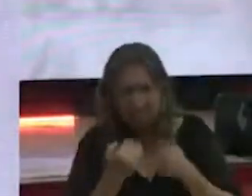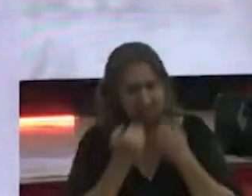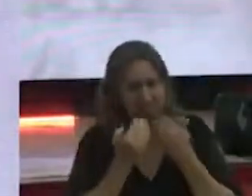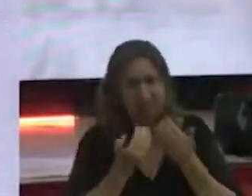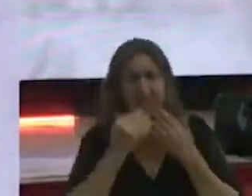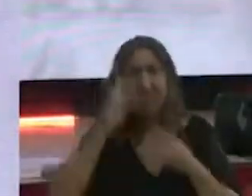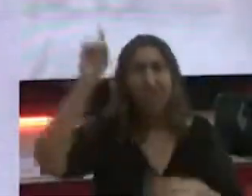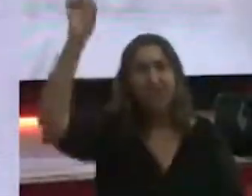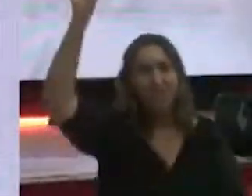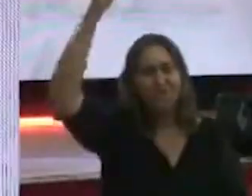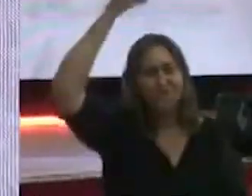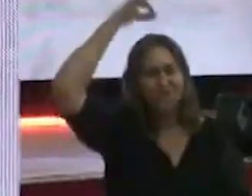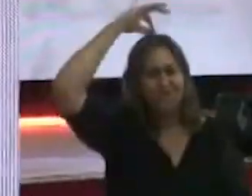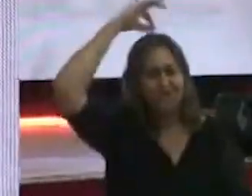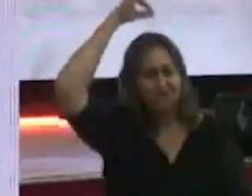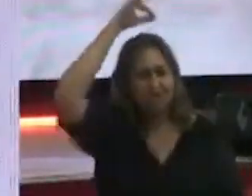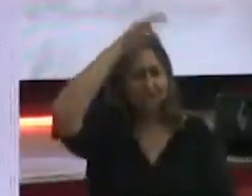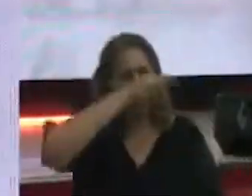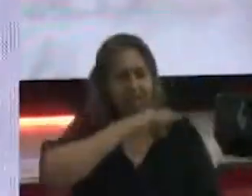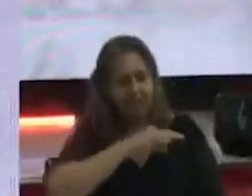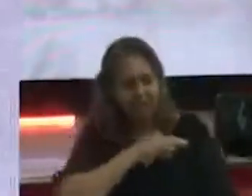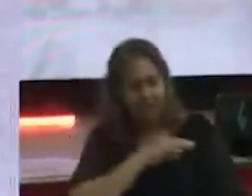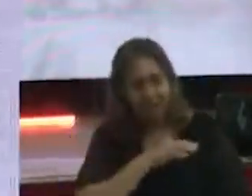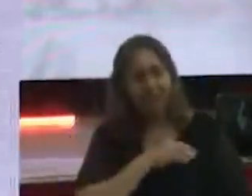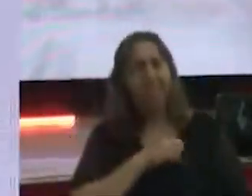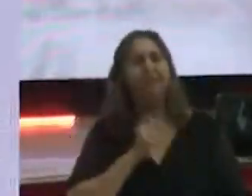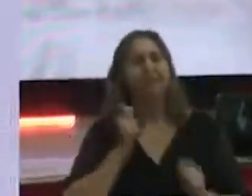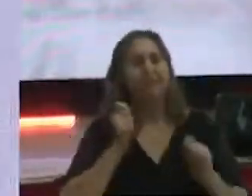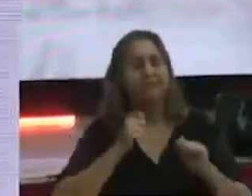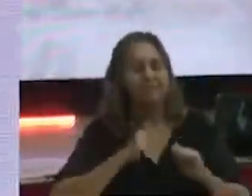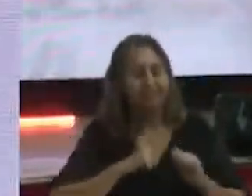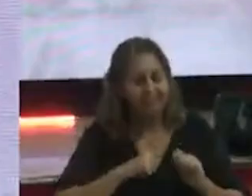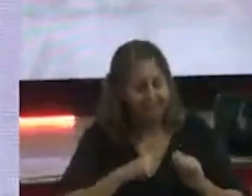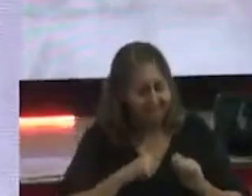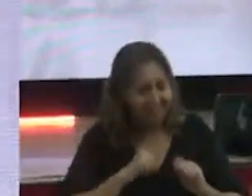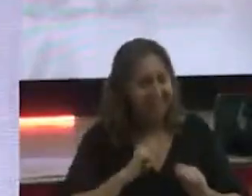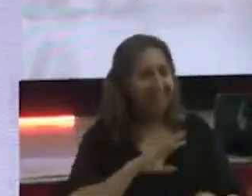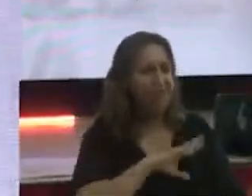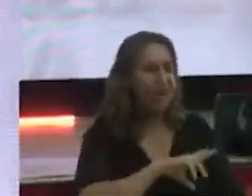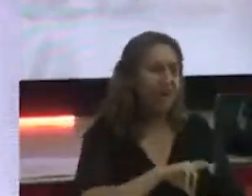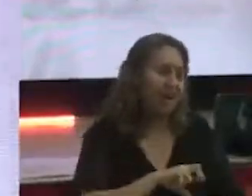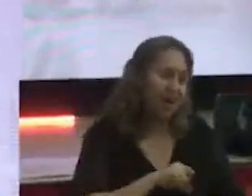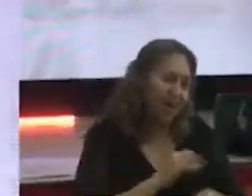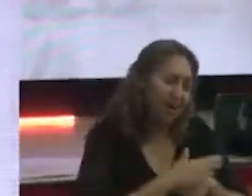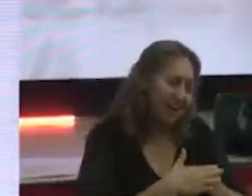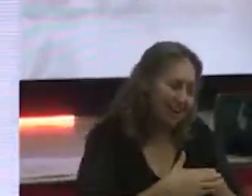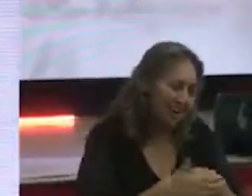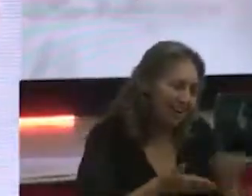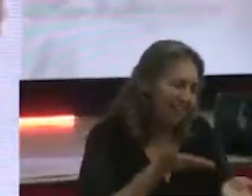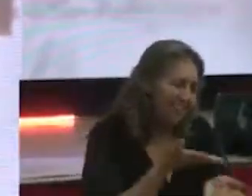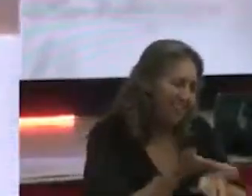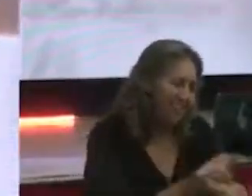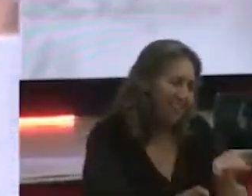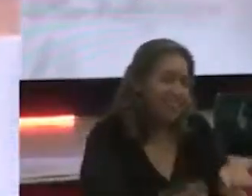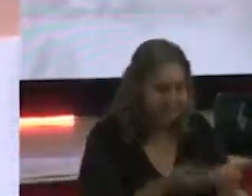Santo você precisa dele você tem que amá-lo você tem que convidar e dizer Espírito Santo me